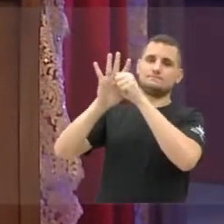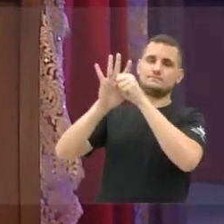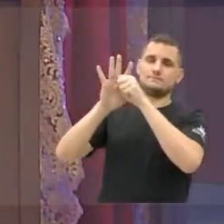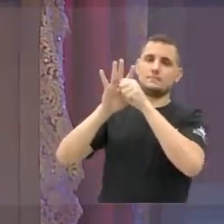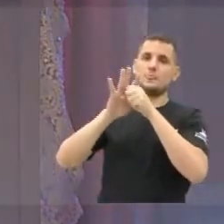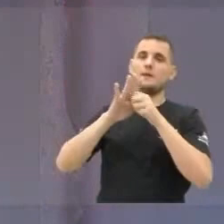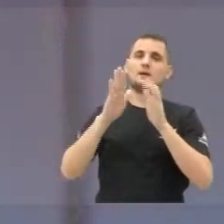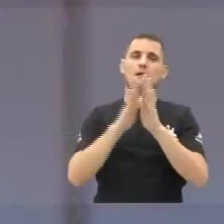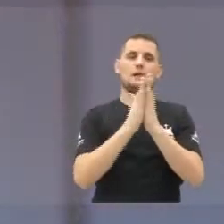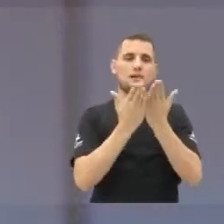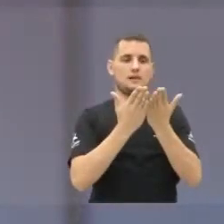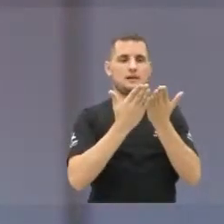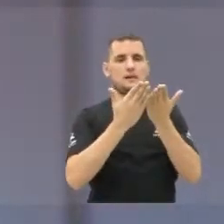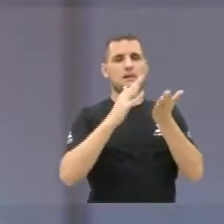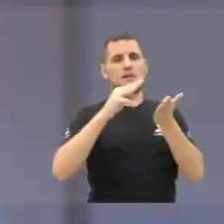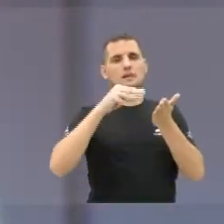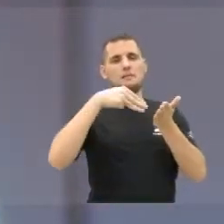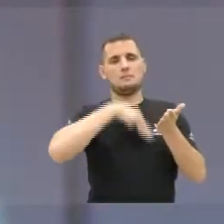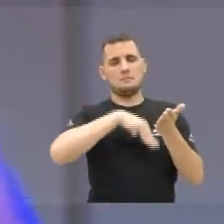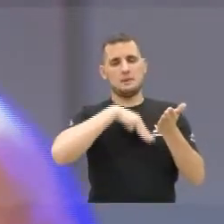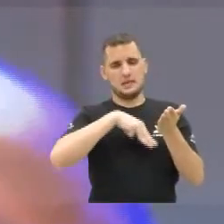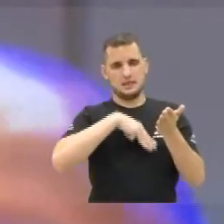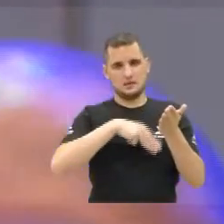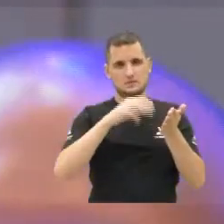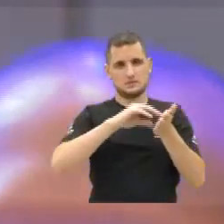Mateus 28, 20.